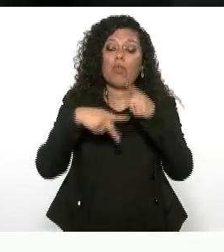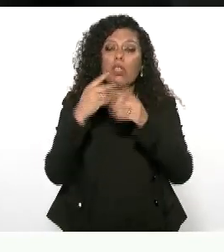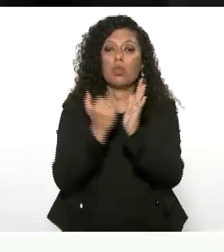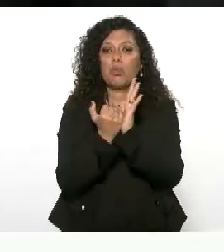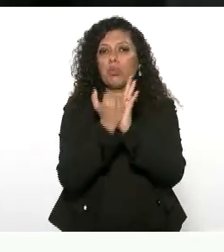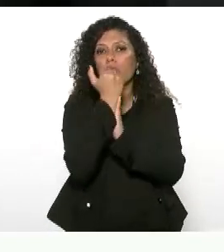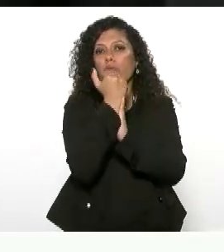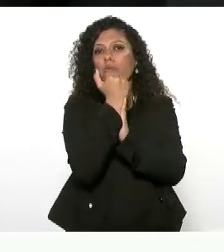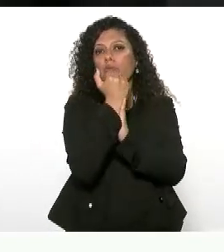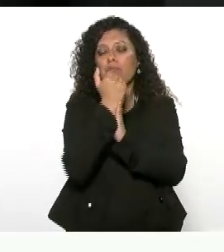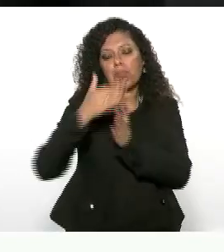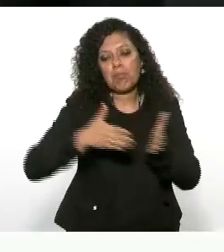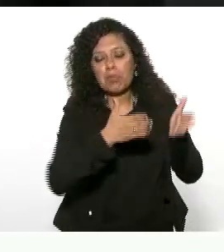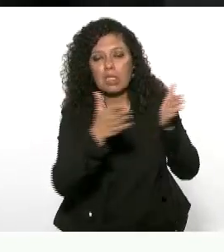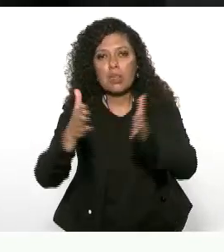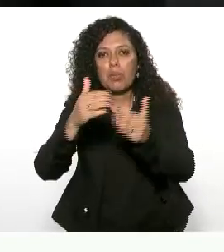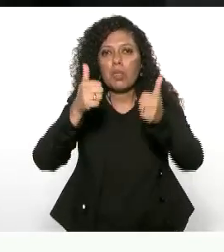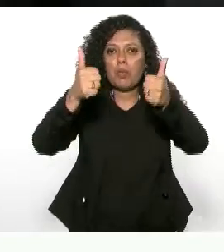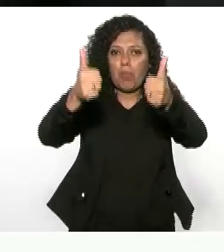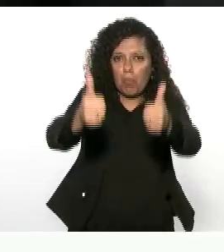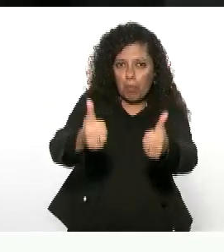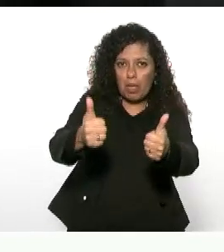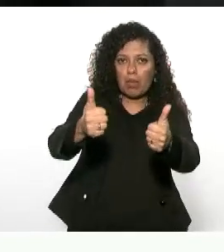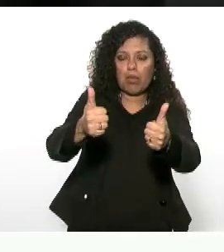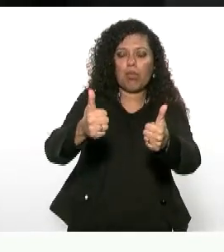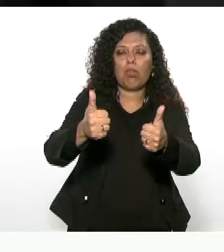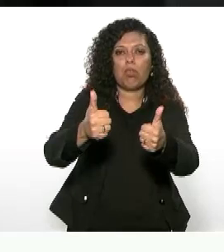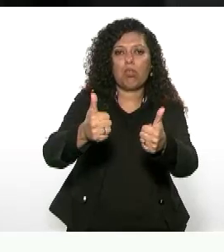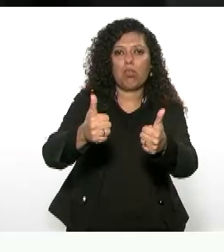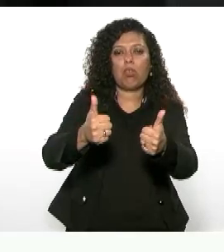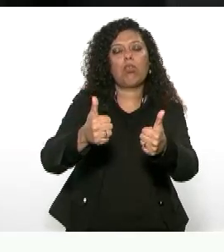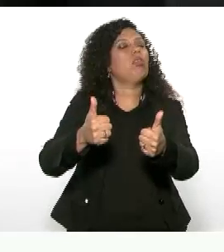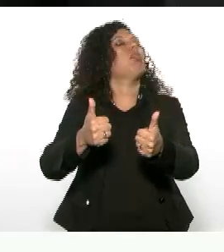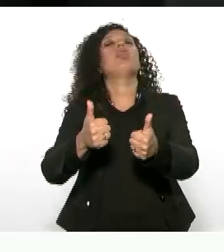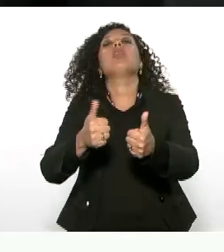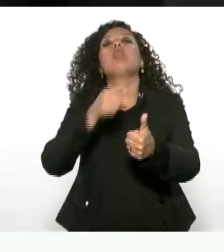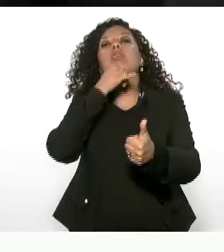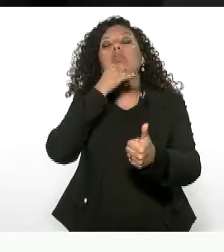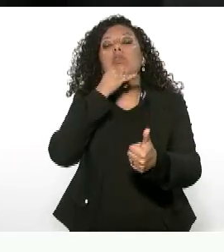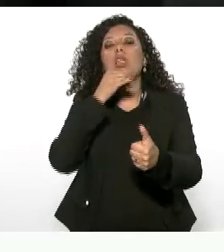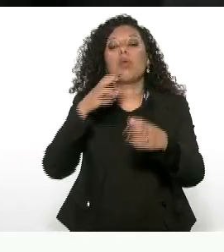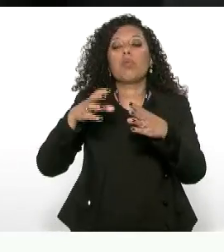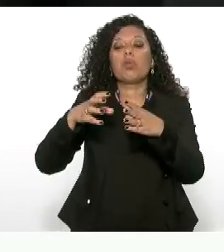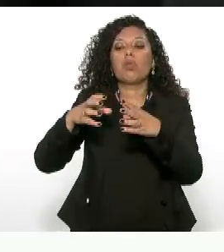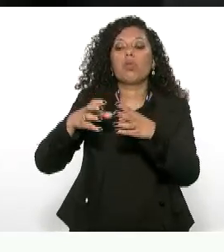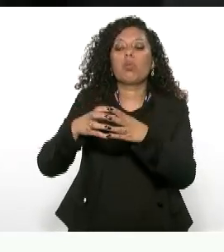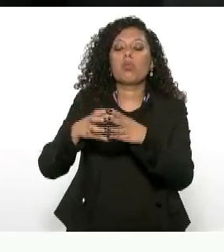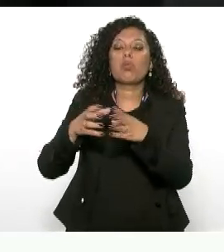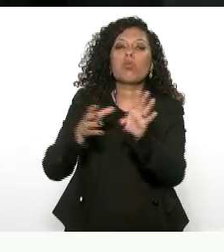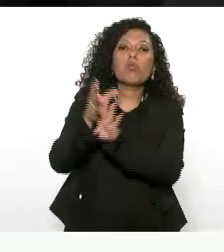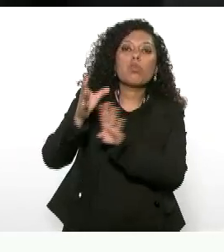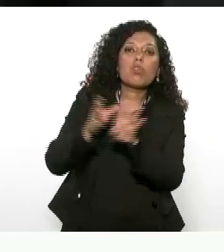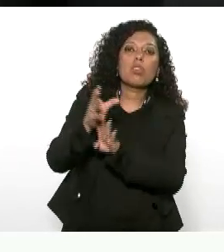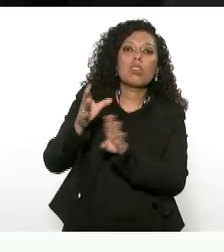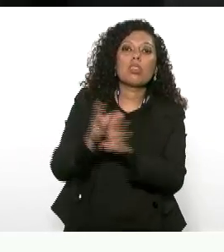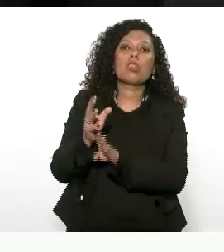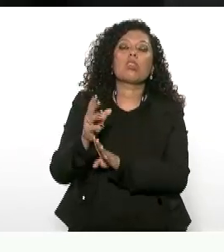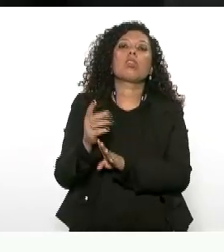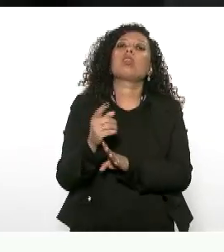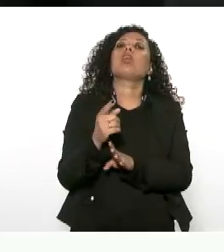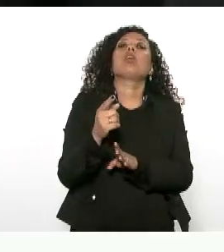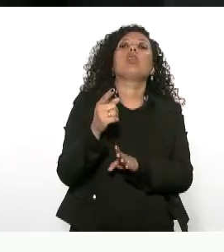avançando, caminhando para se fortalecer, inclusive com a criação dos conselhos. Os conselhos aqui, eles tinham